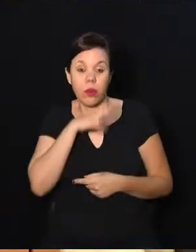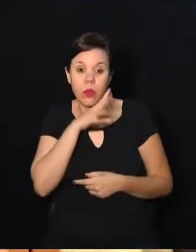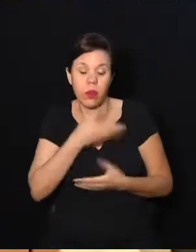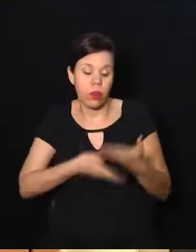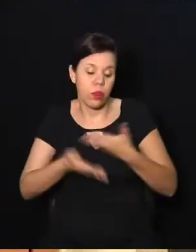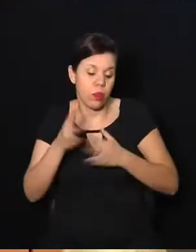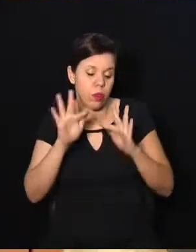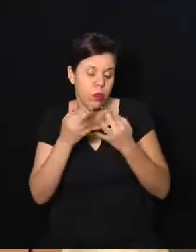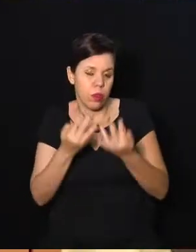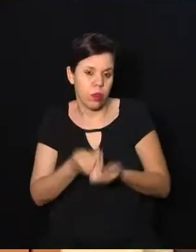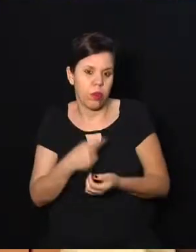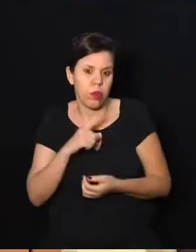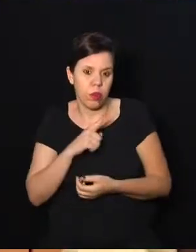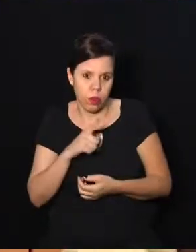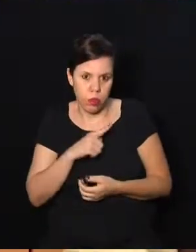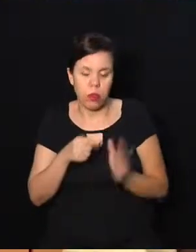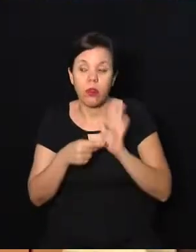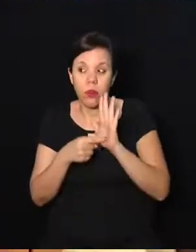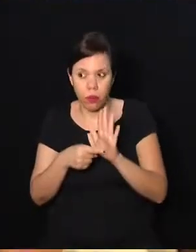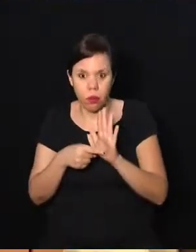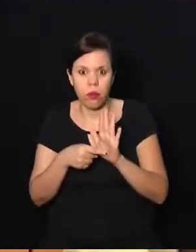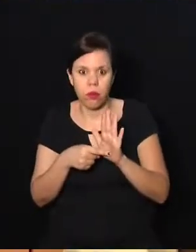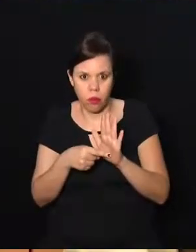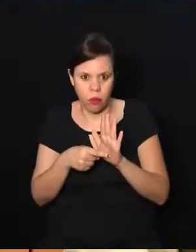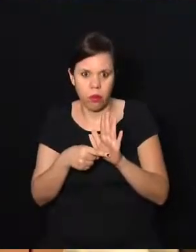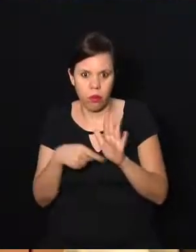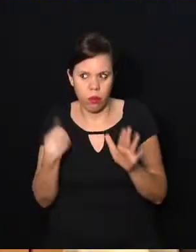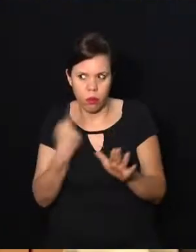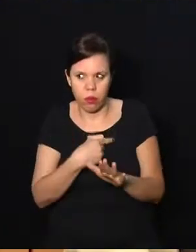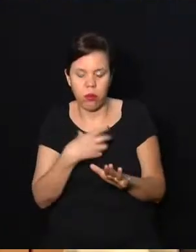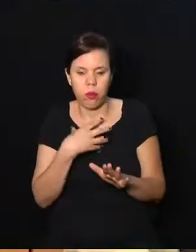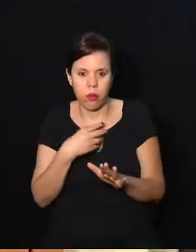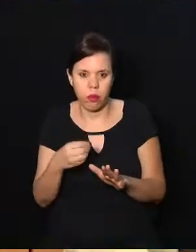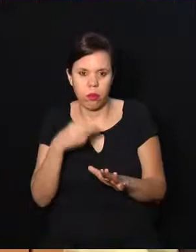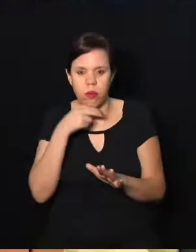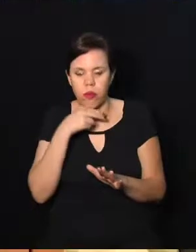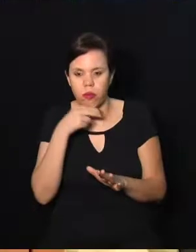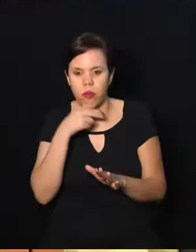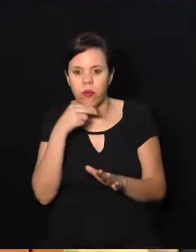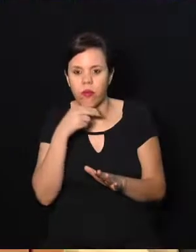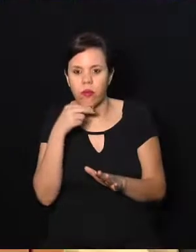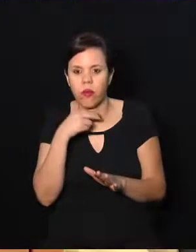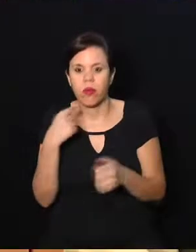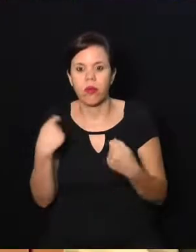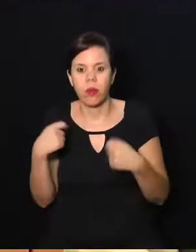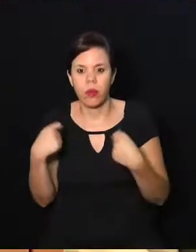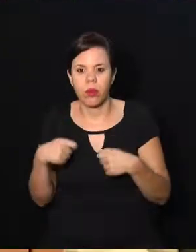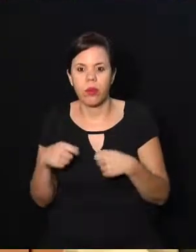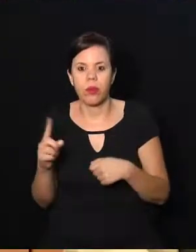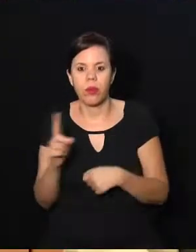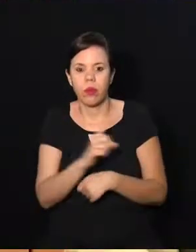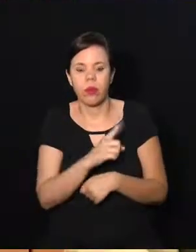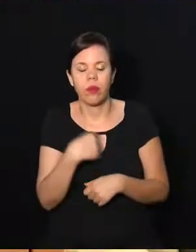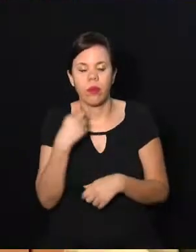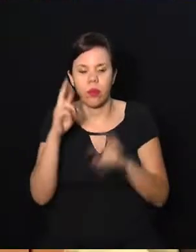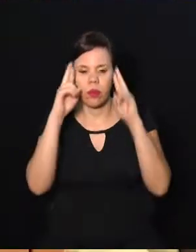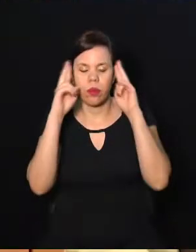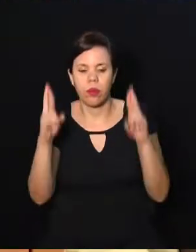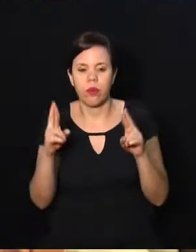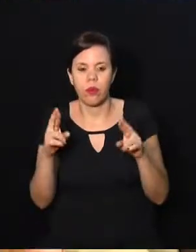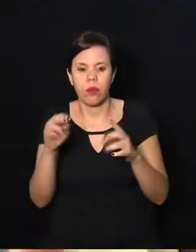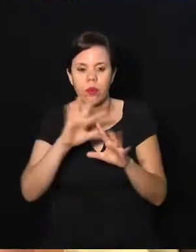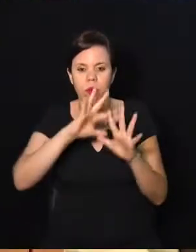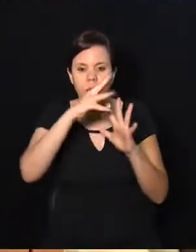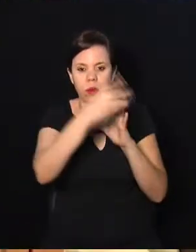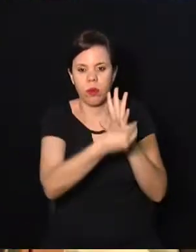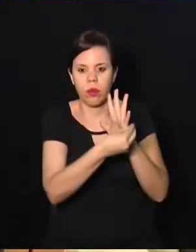com a família. Então, nós temos que mostrar aos nossos filhos, aos nossos netos, a necessidade de nós respeitarmos o meio ambiente